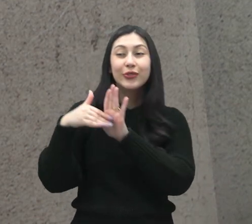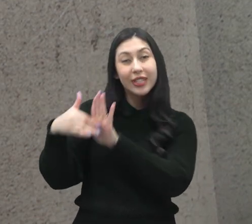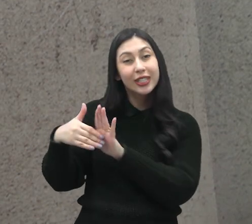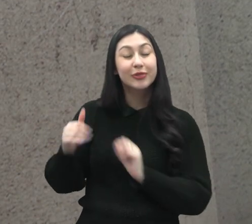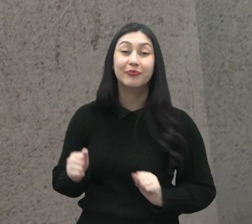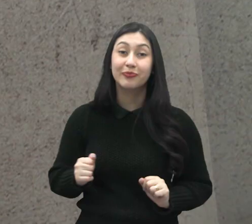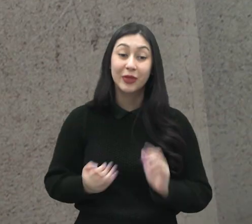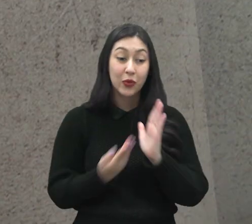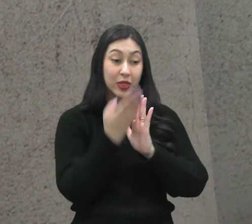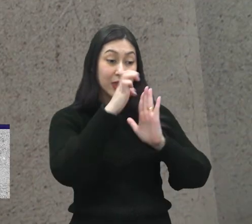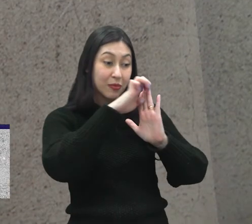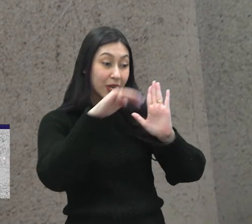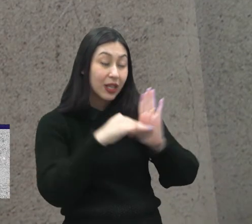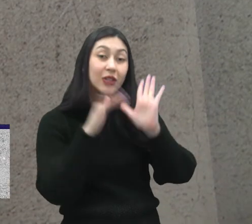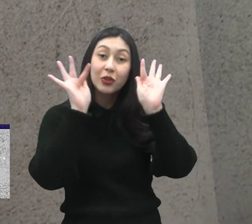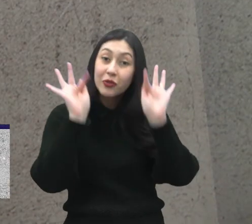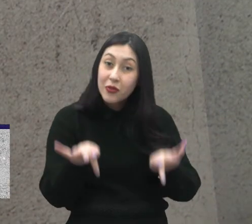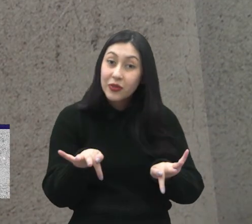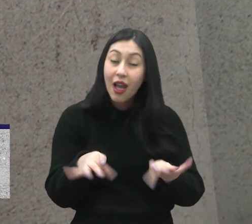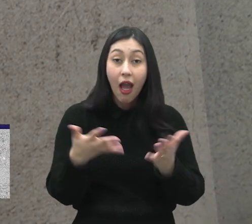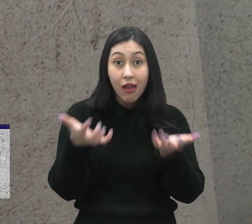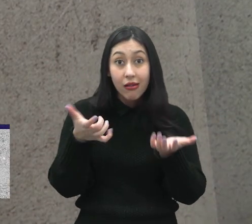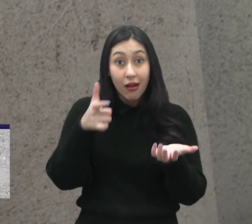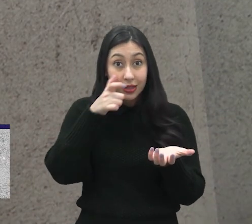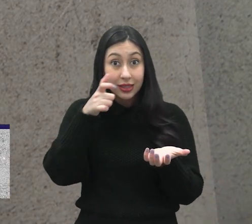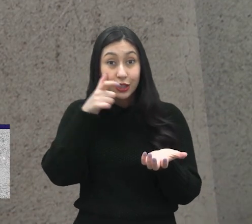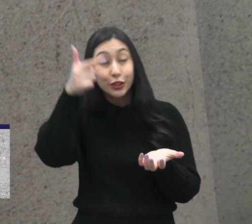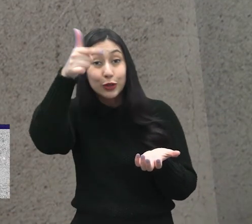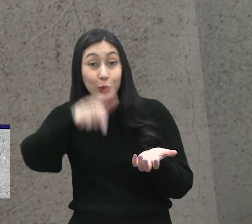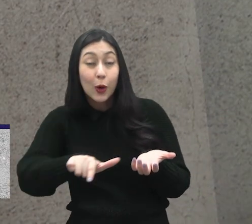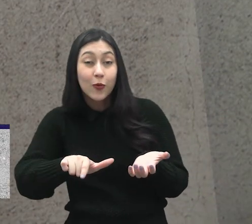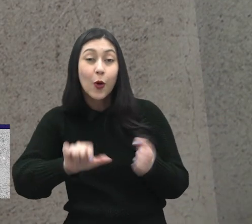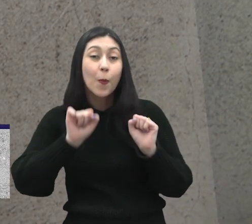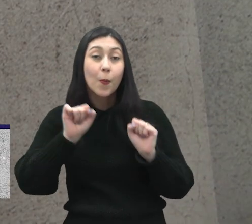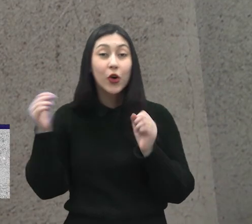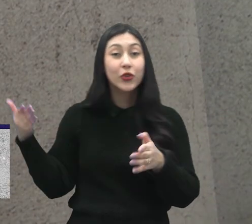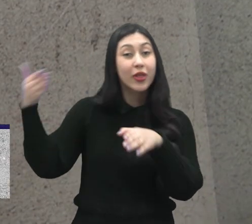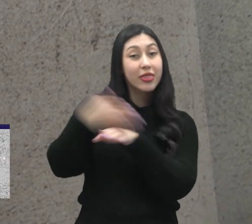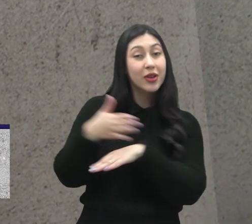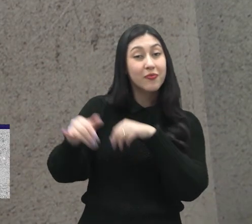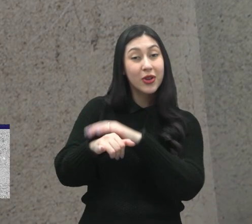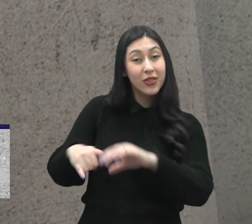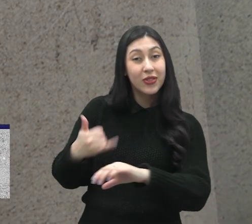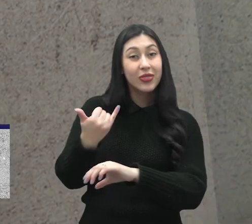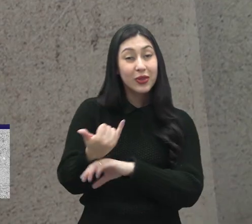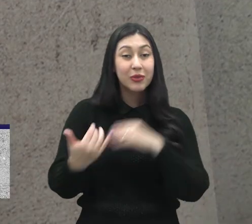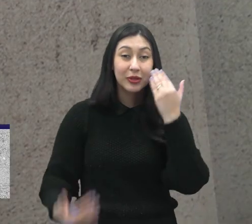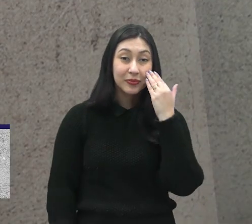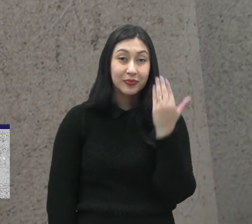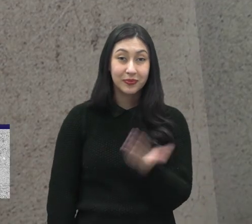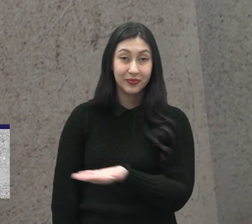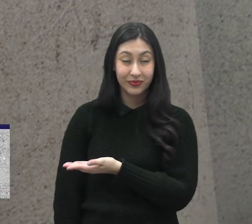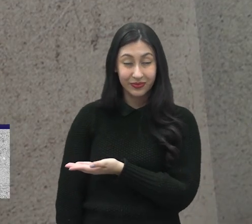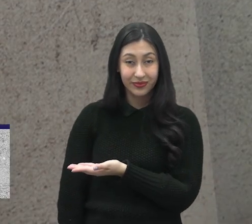o Estação Mercado de hoje fica por aqui. Para assistir este programa na íntegra, é só acessar o nosso canal no YouTube,